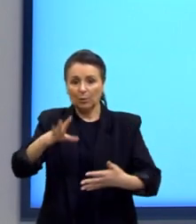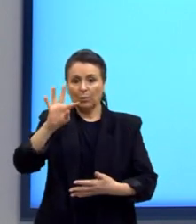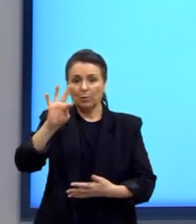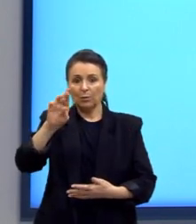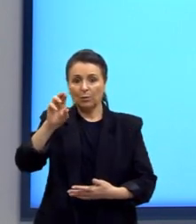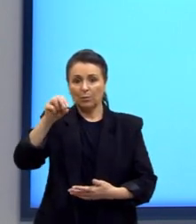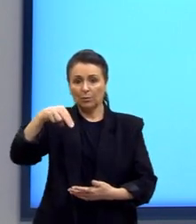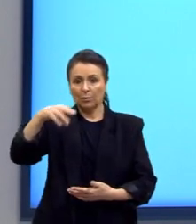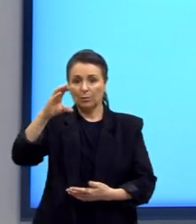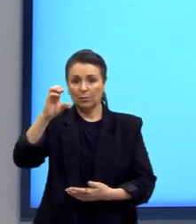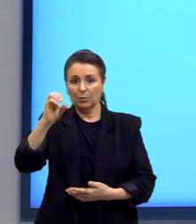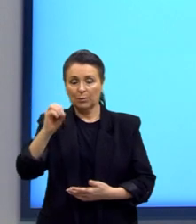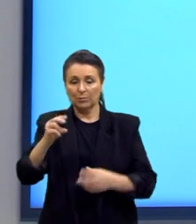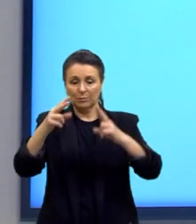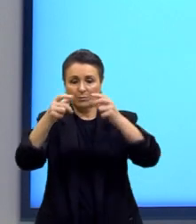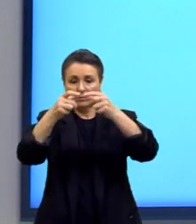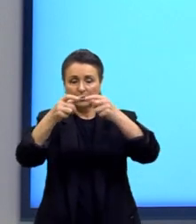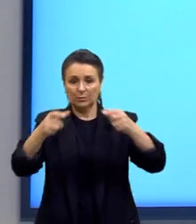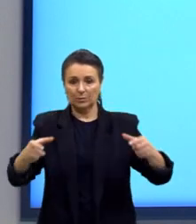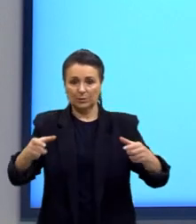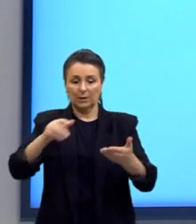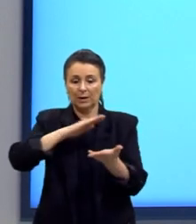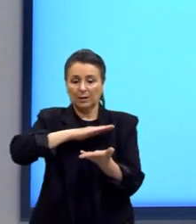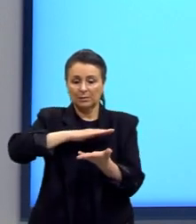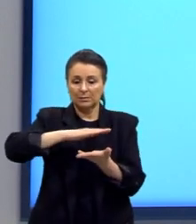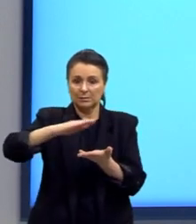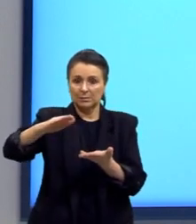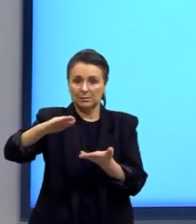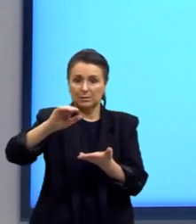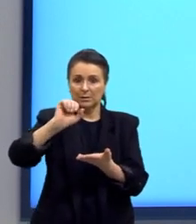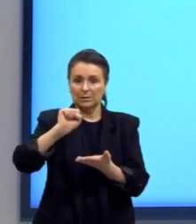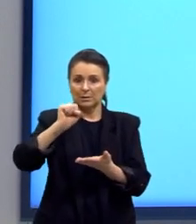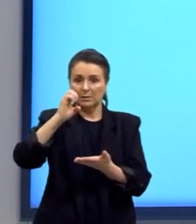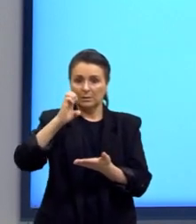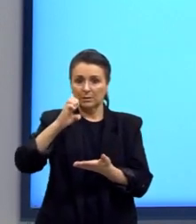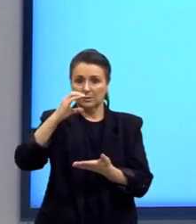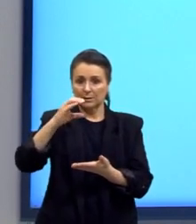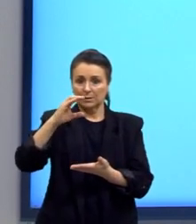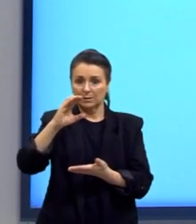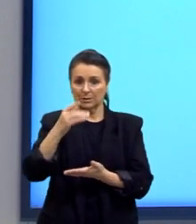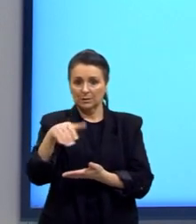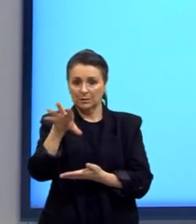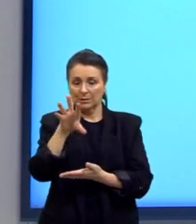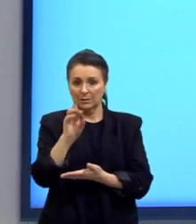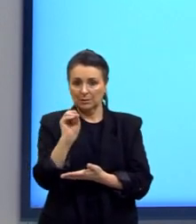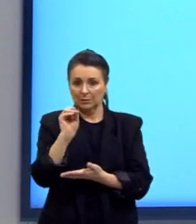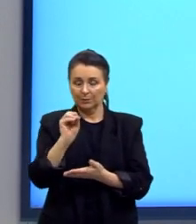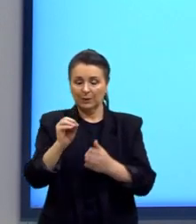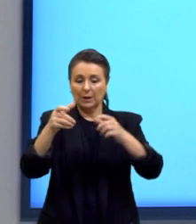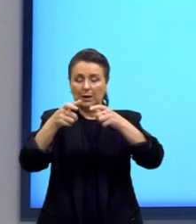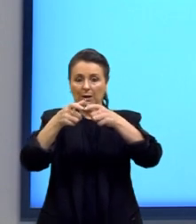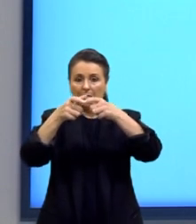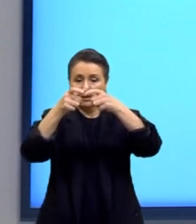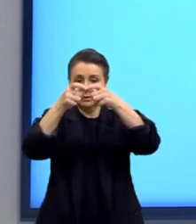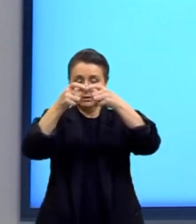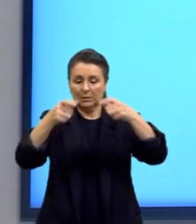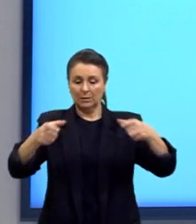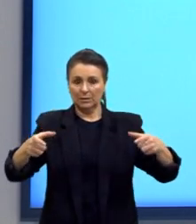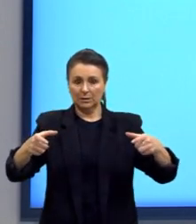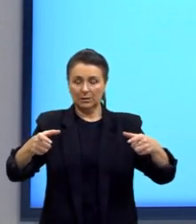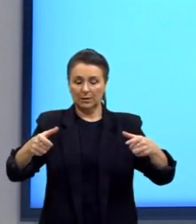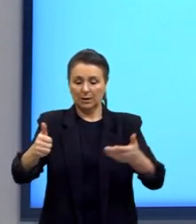de cone então a secção do Cone forma uma figura conhecida como o tronco de cone que seria